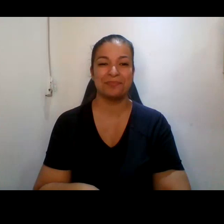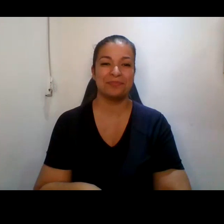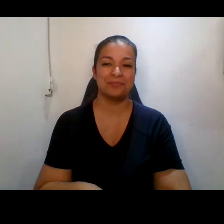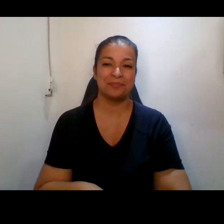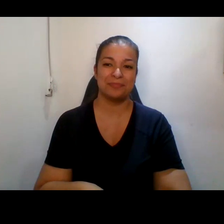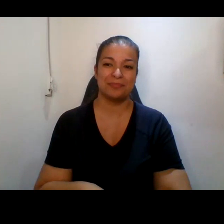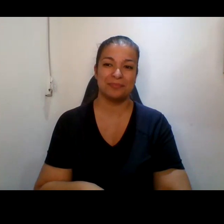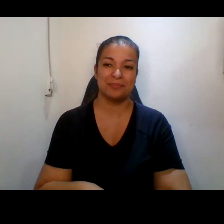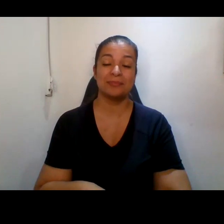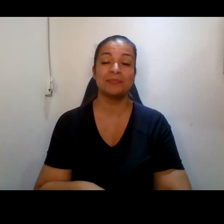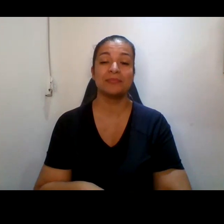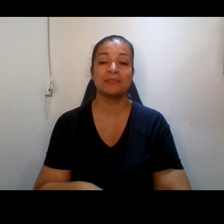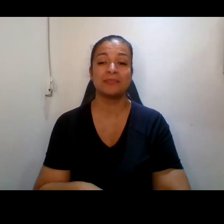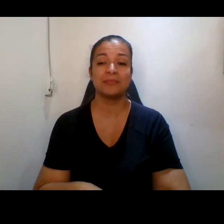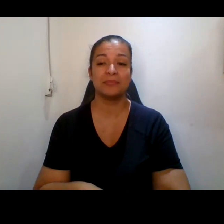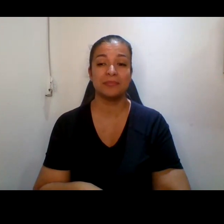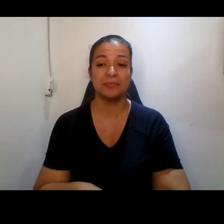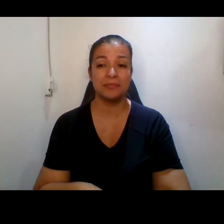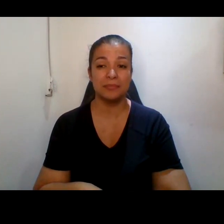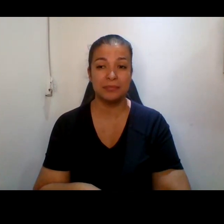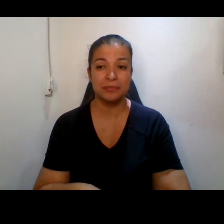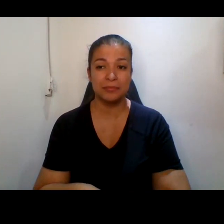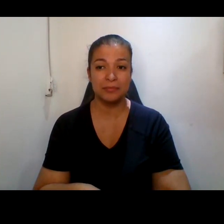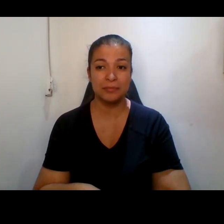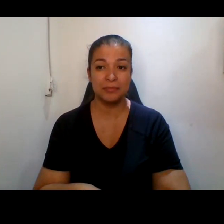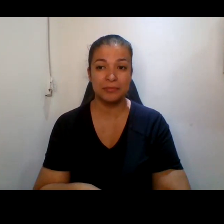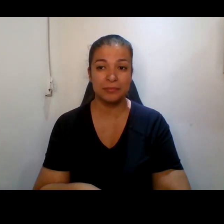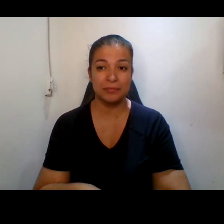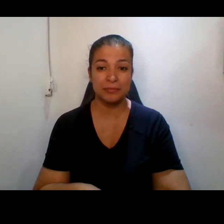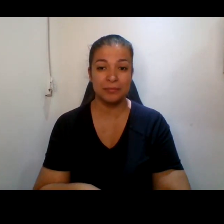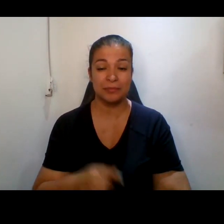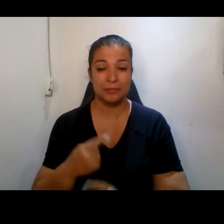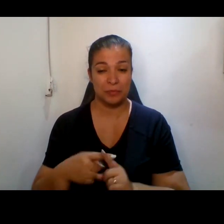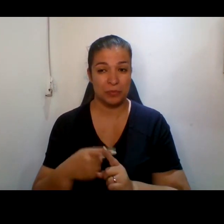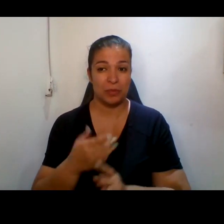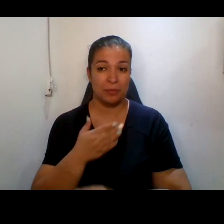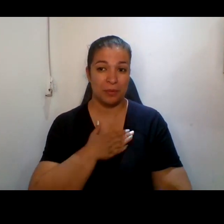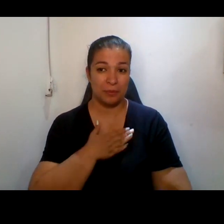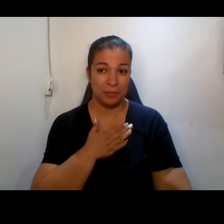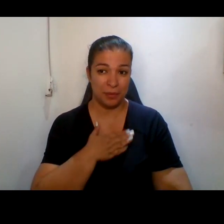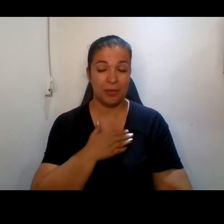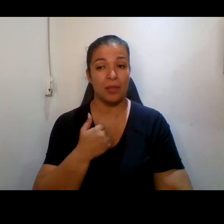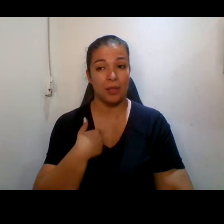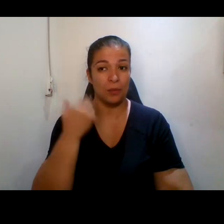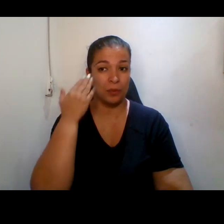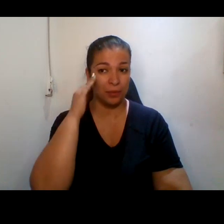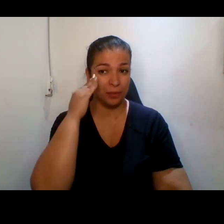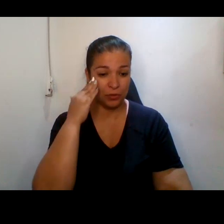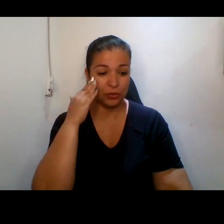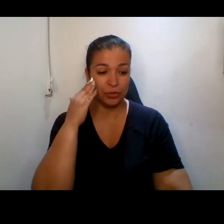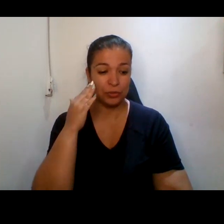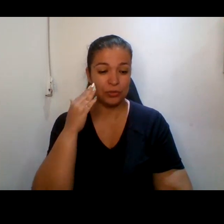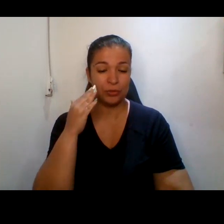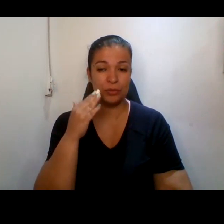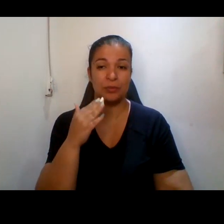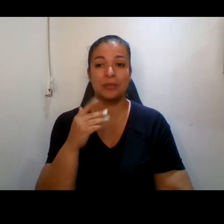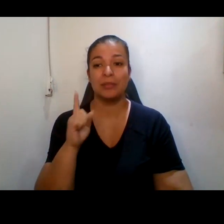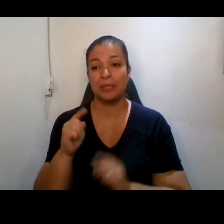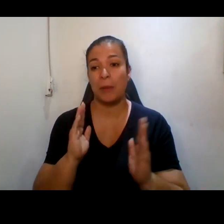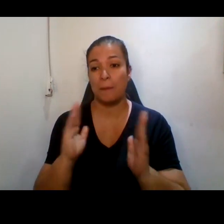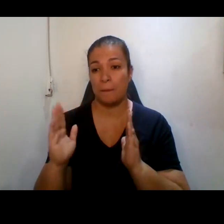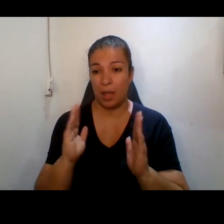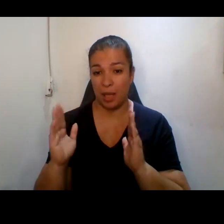Professora, Diga. Porque, para mim, pelo menos, eu entendi que os prazos